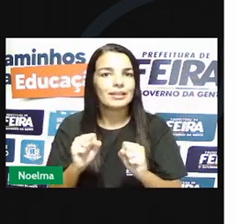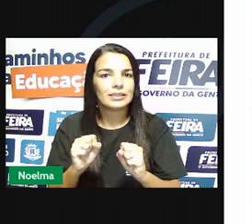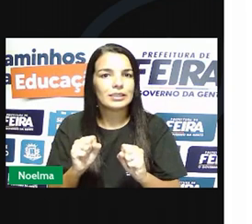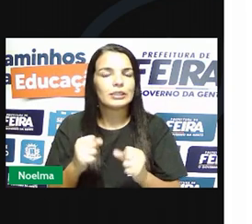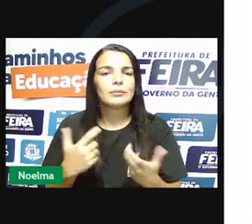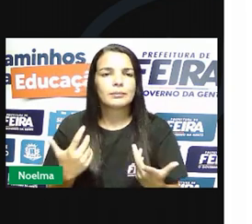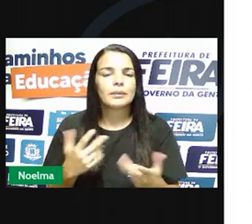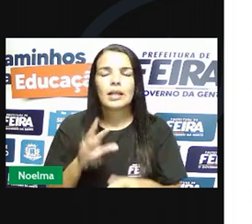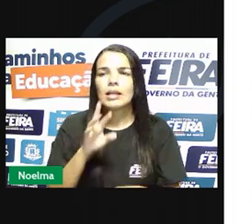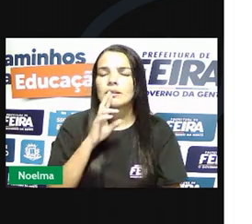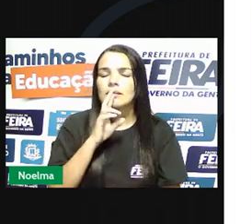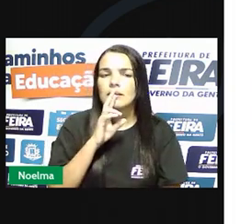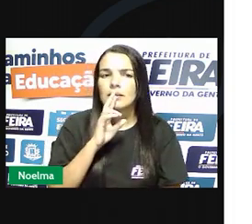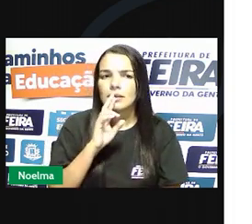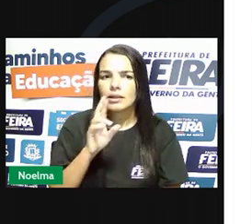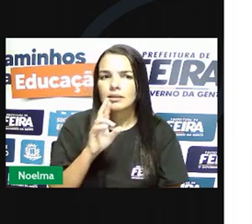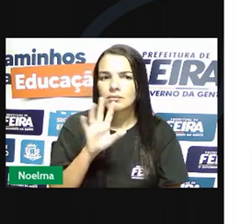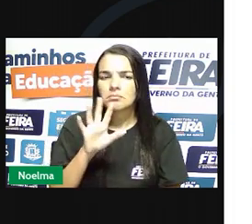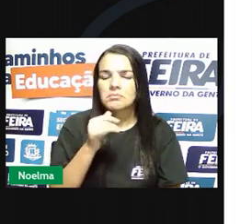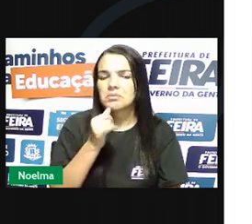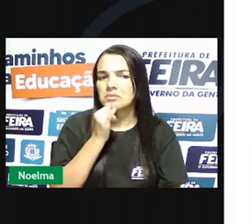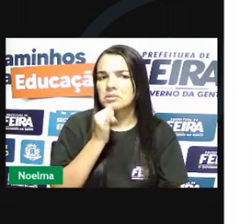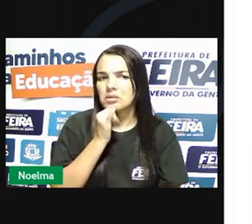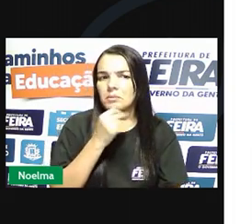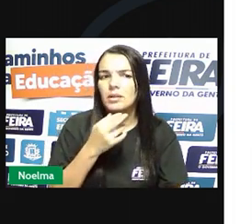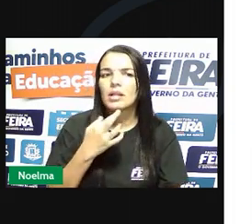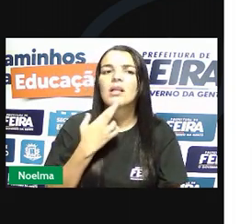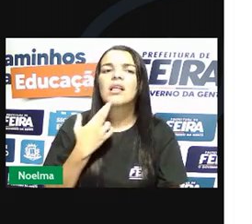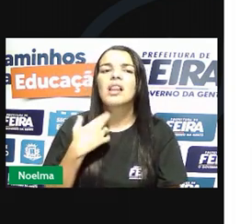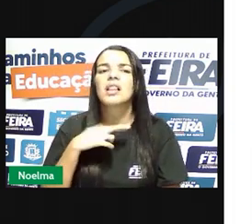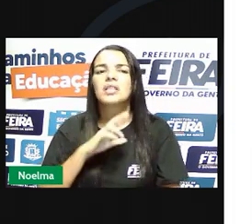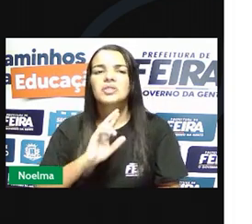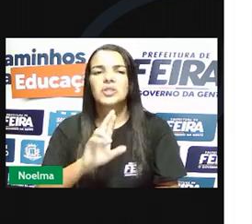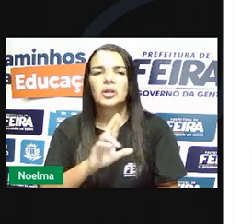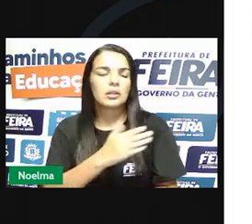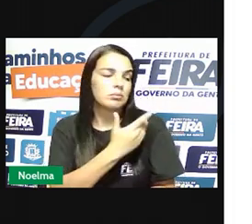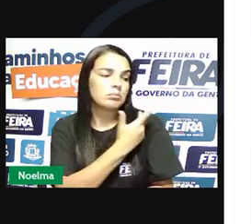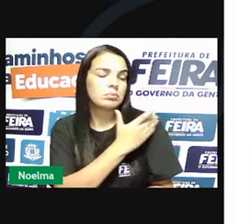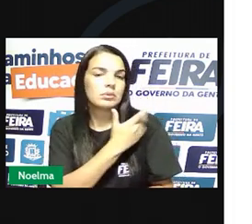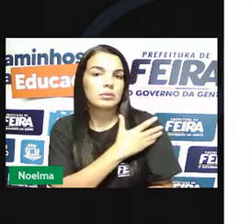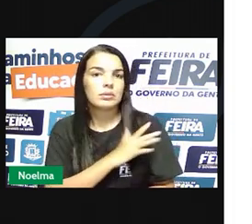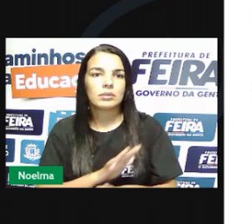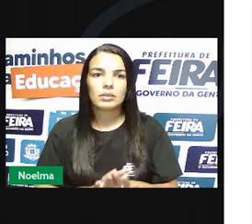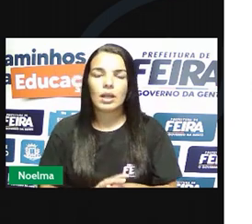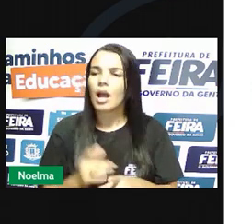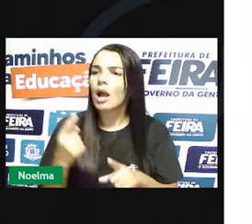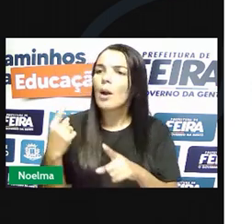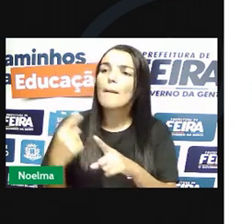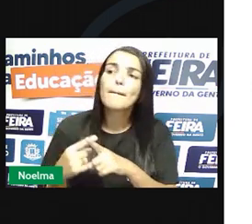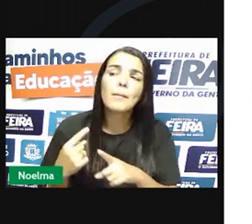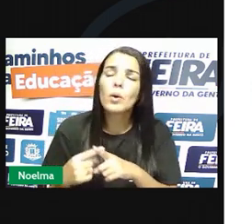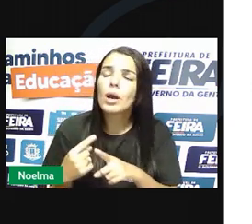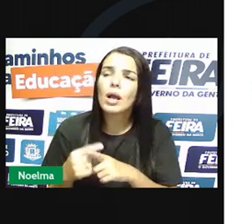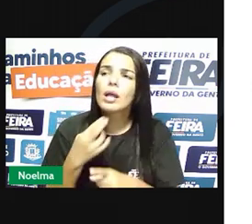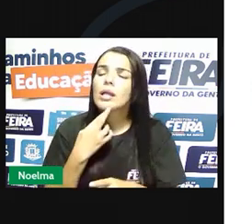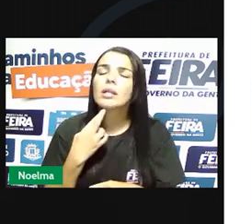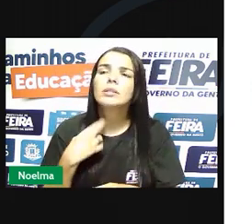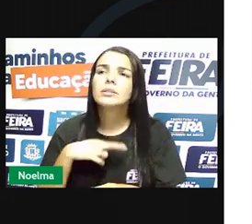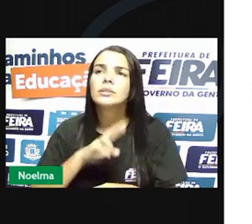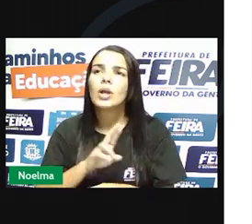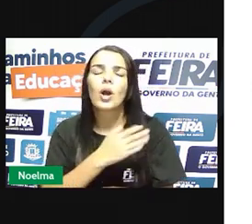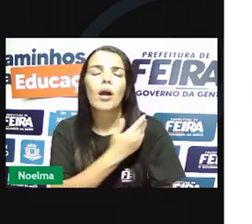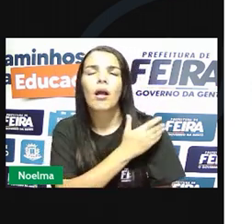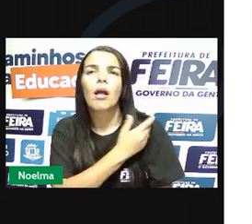religiosa. Chegou a intolerância, veio o tema lá, intolerância religiosa. Você vai pensar assim, por que é que a intolerância religiosa existe?